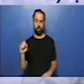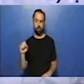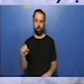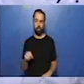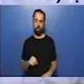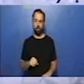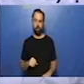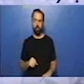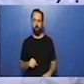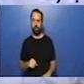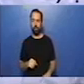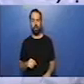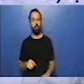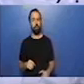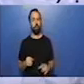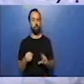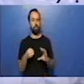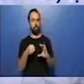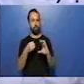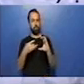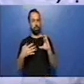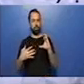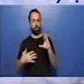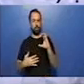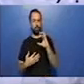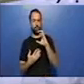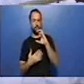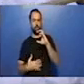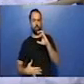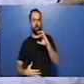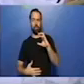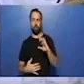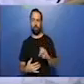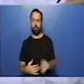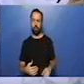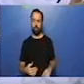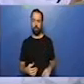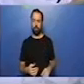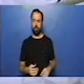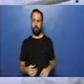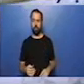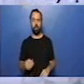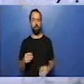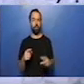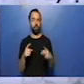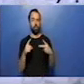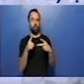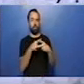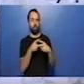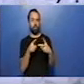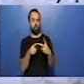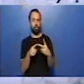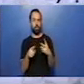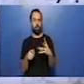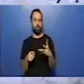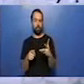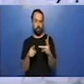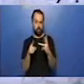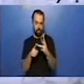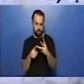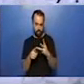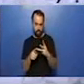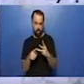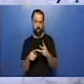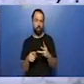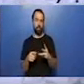detalhes. A classificação desses seres, também vou explicar posteriormente cada um deles. Eles são classificados de acordo com a